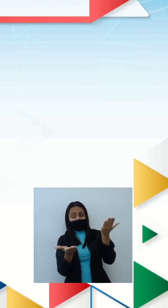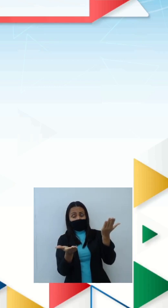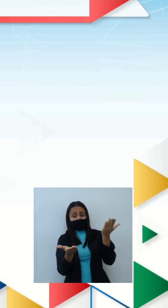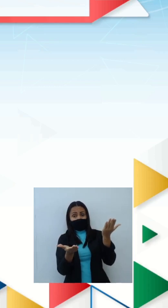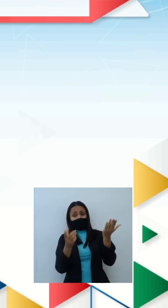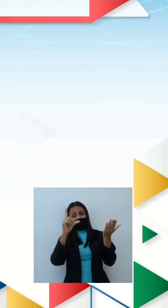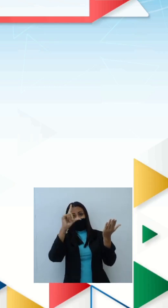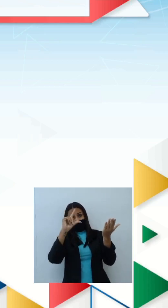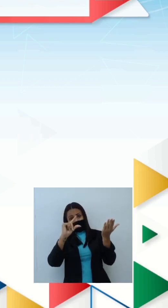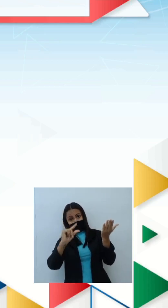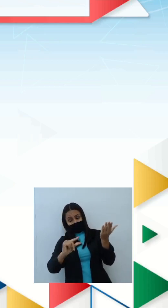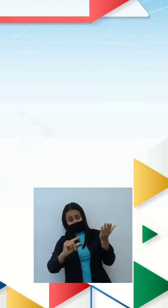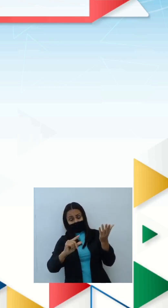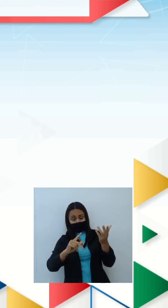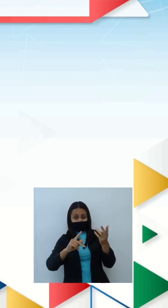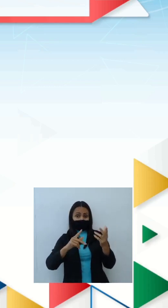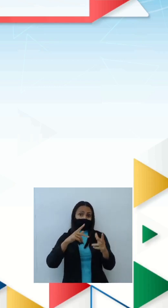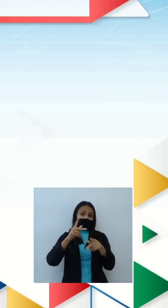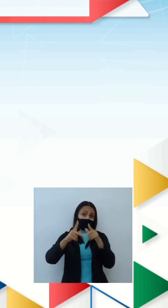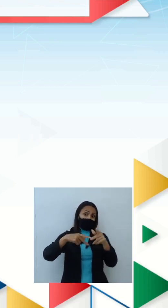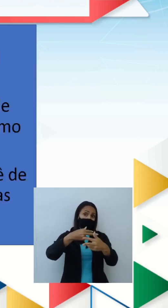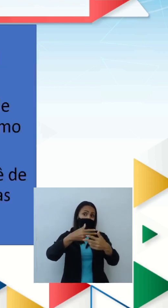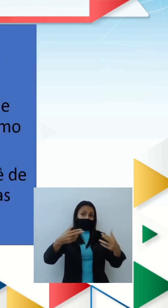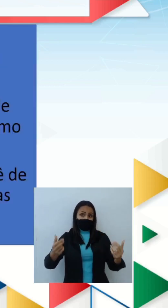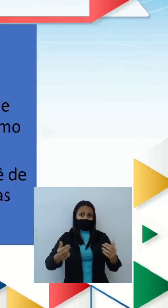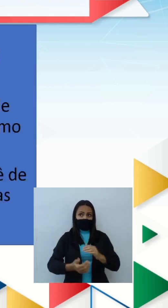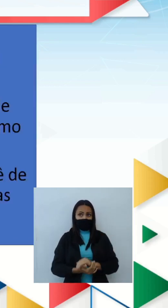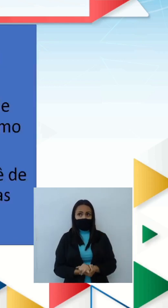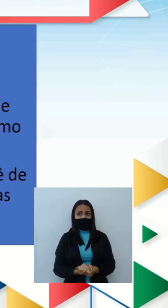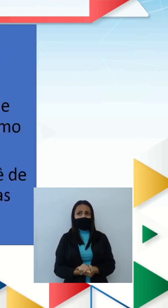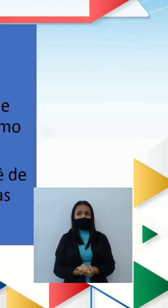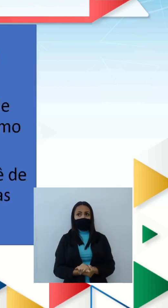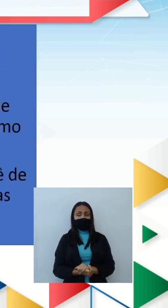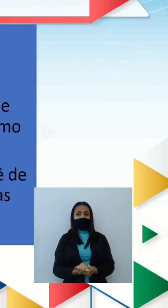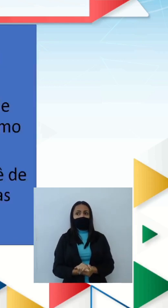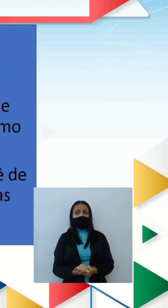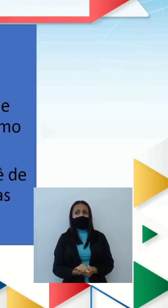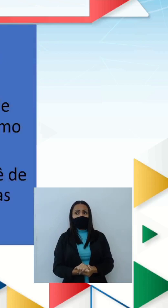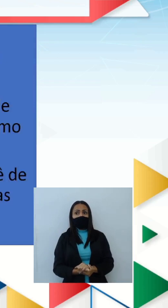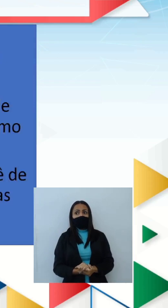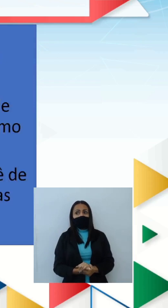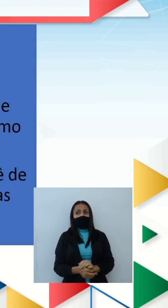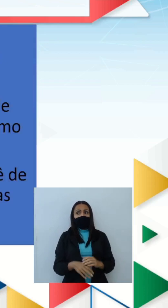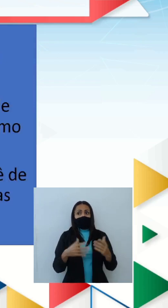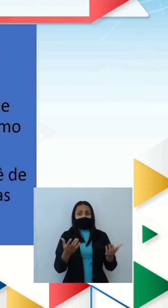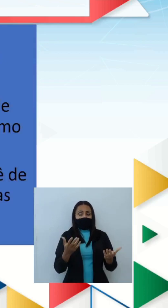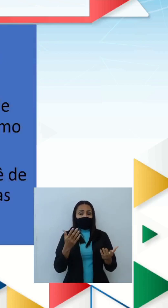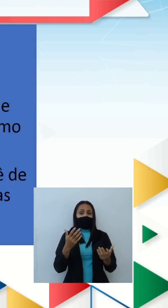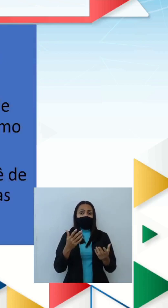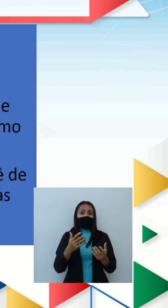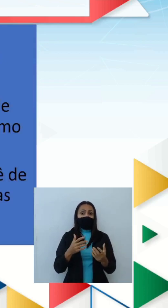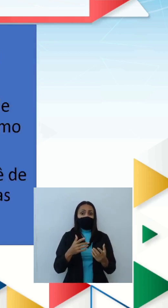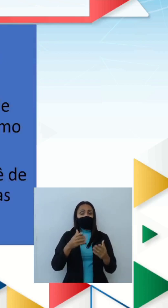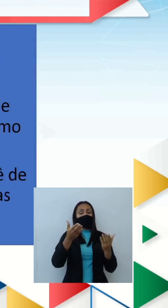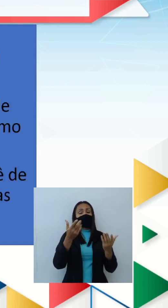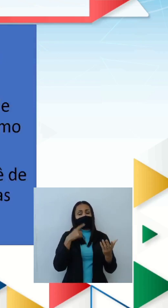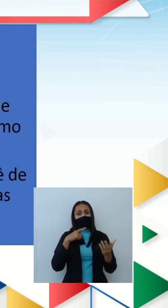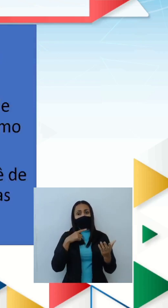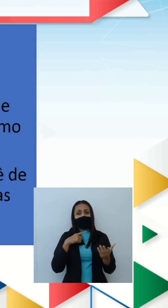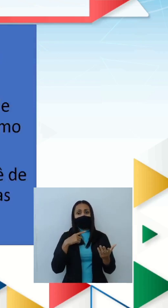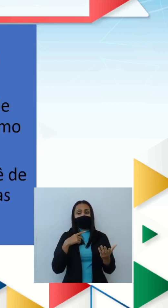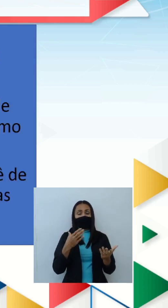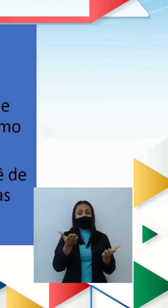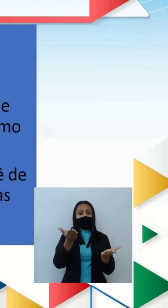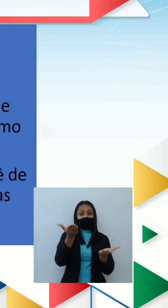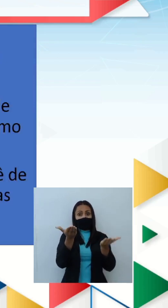menos produção final, tá? Então, gerando o quê? Desigualdade, que é o nosso tema,